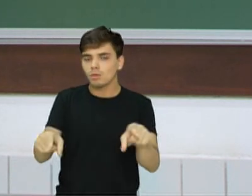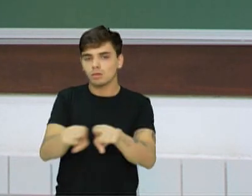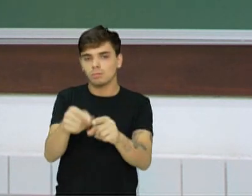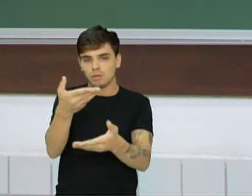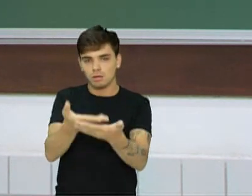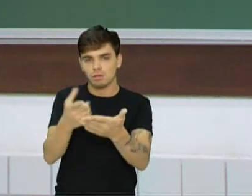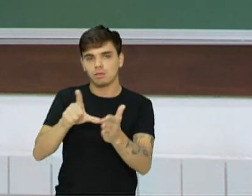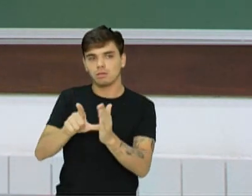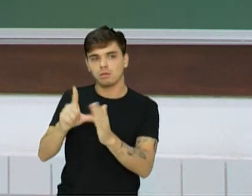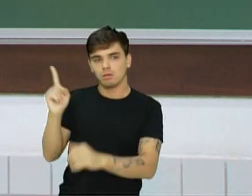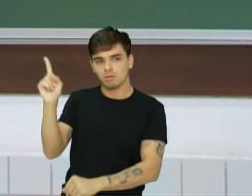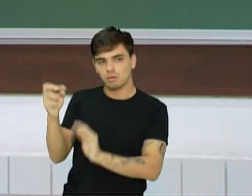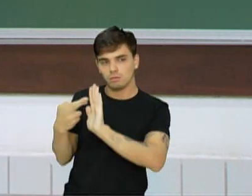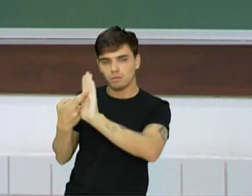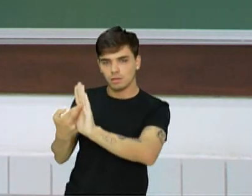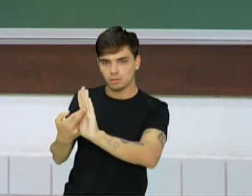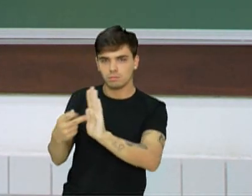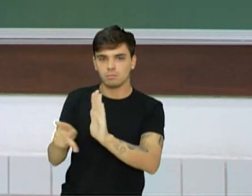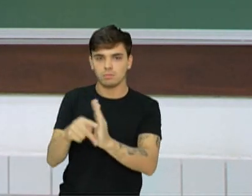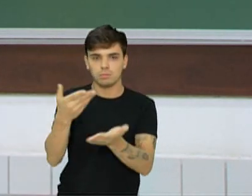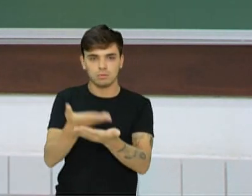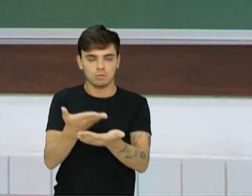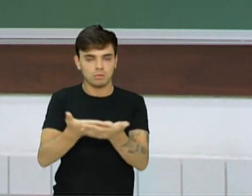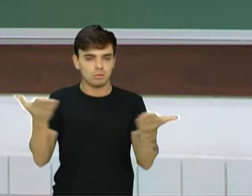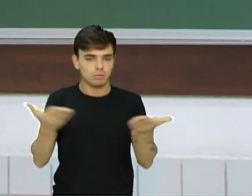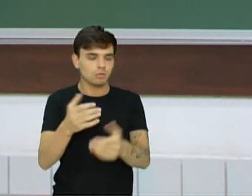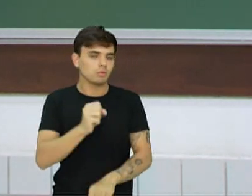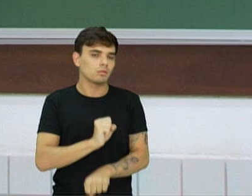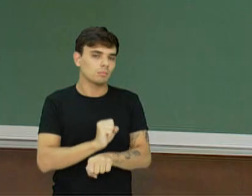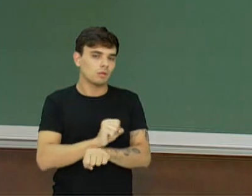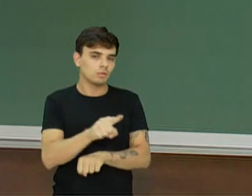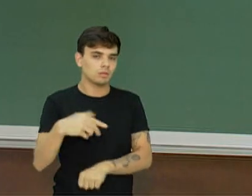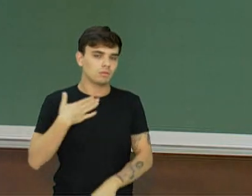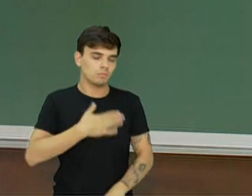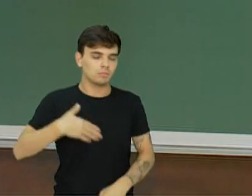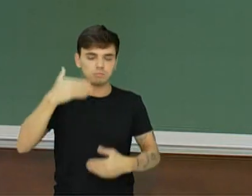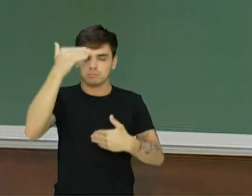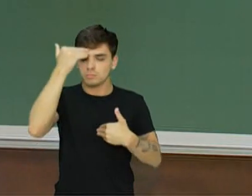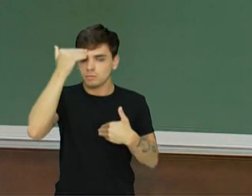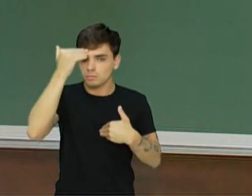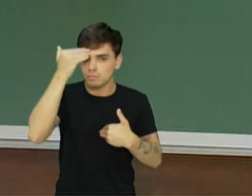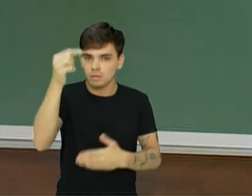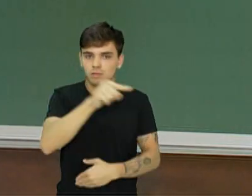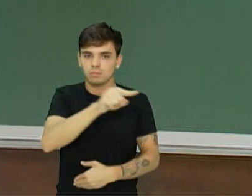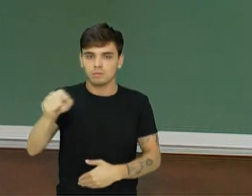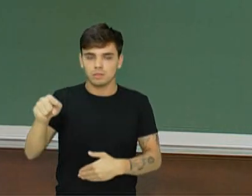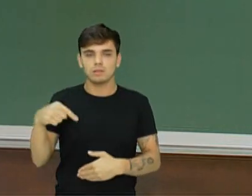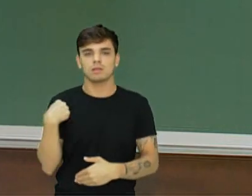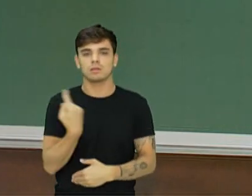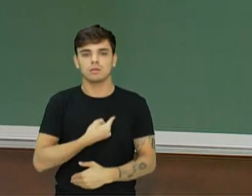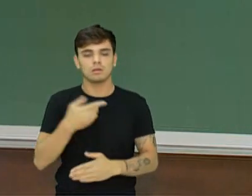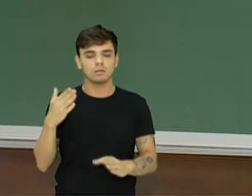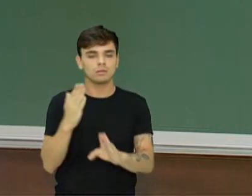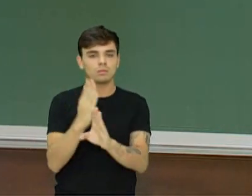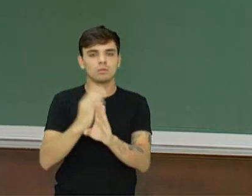algumas referências da aula de hoje. Espero que tenham gostado, o meu muito obrigada e a gente se